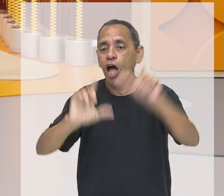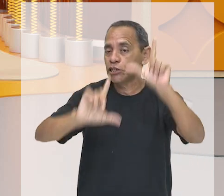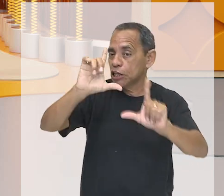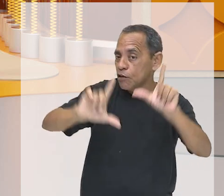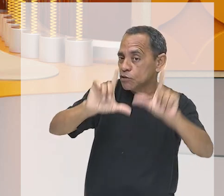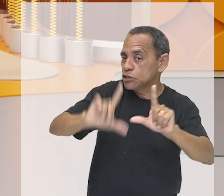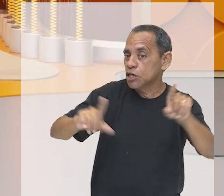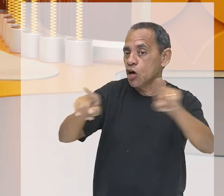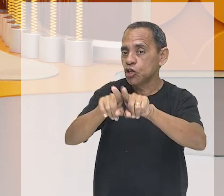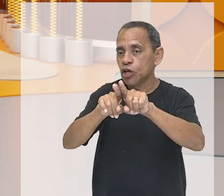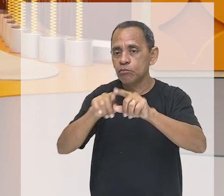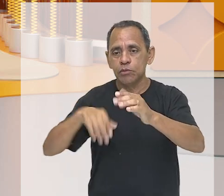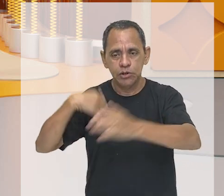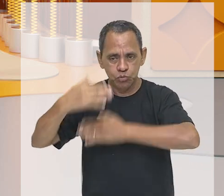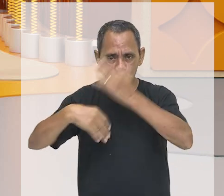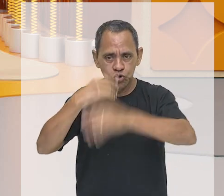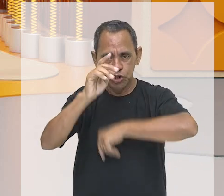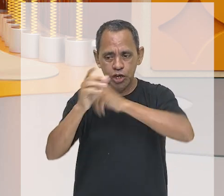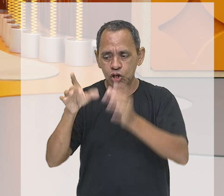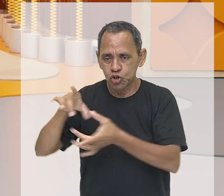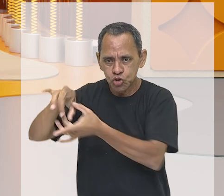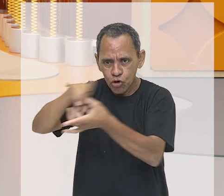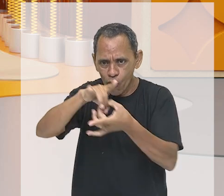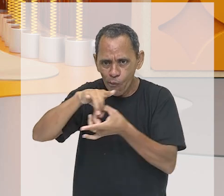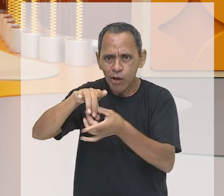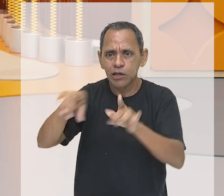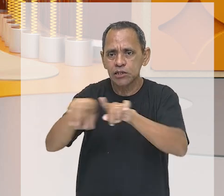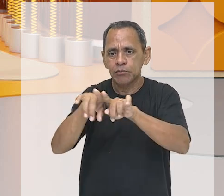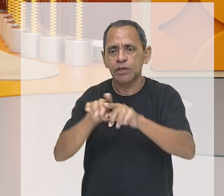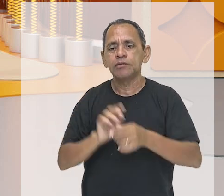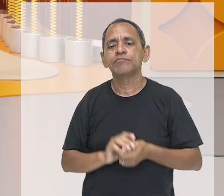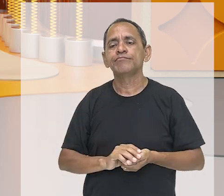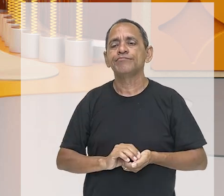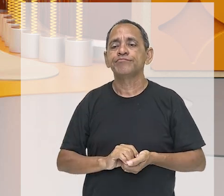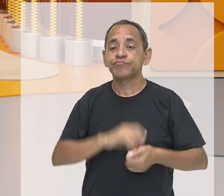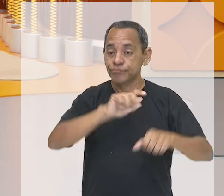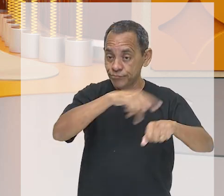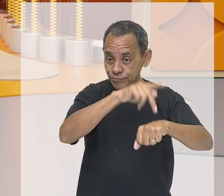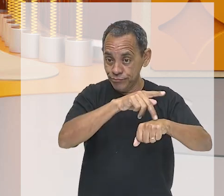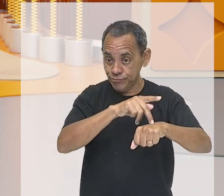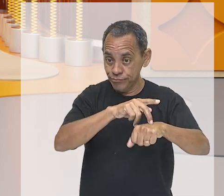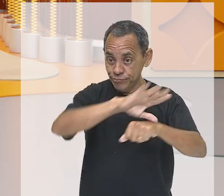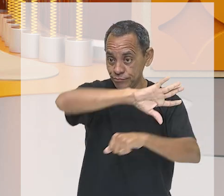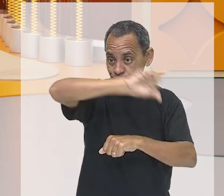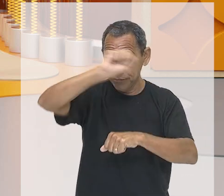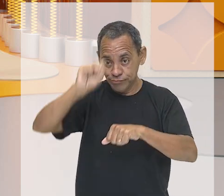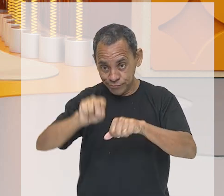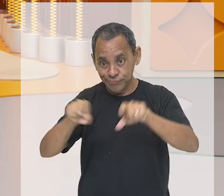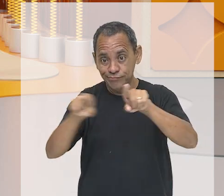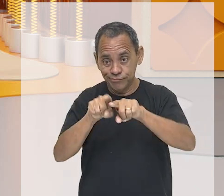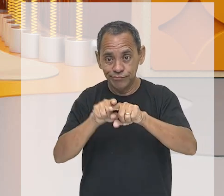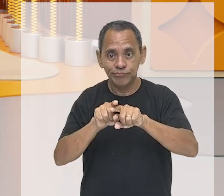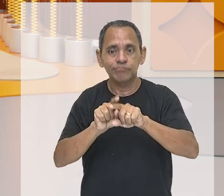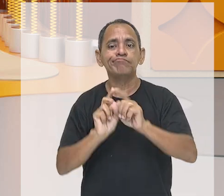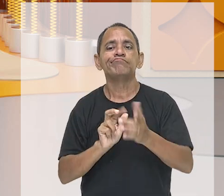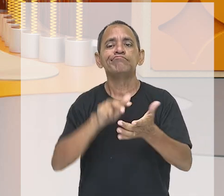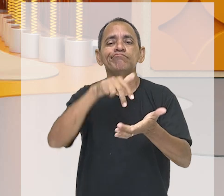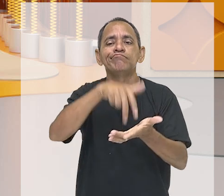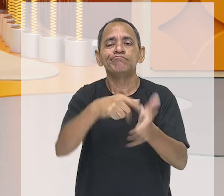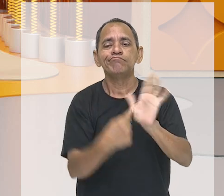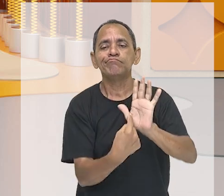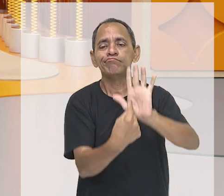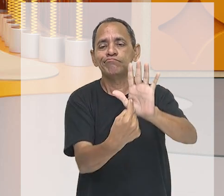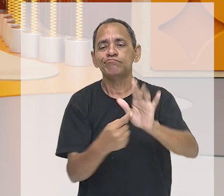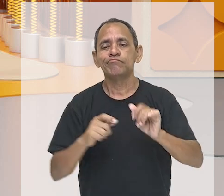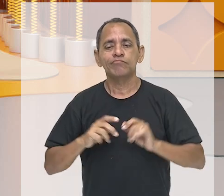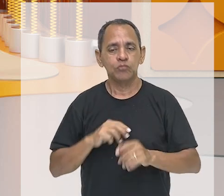rápido nesse processo de globalização, tá? E esses países asiáticos, eles também têm um grande destaque nesse processo tecnológico, Se